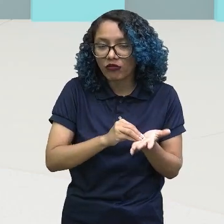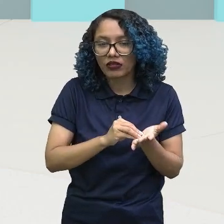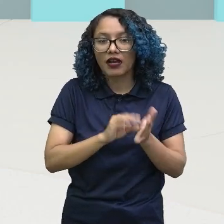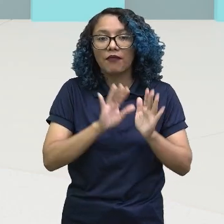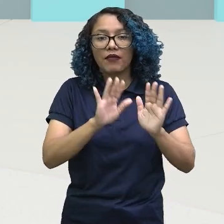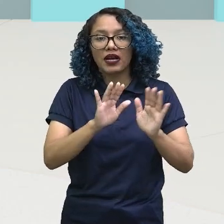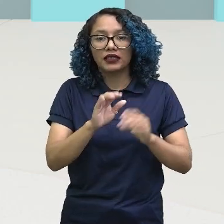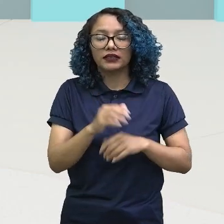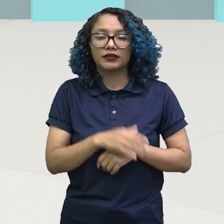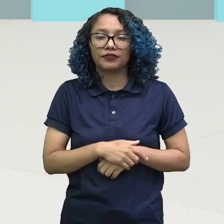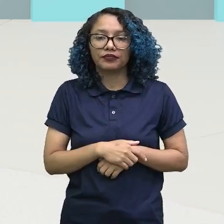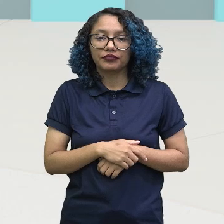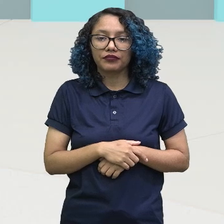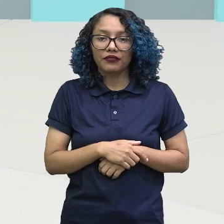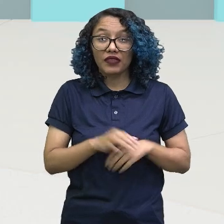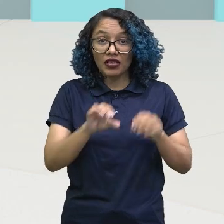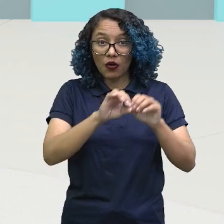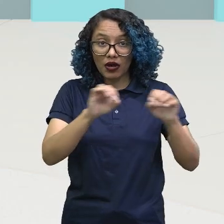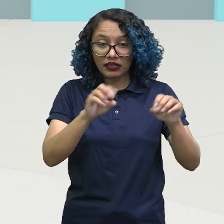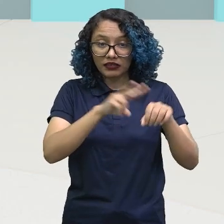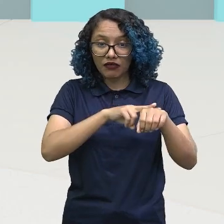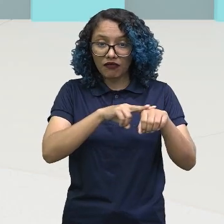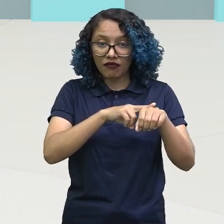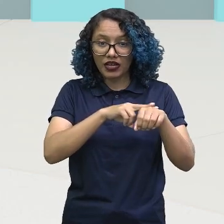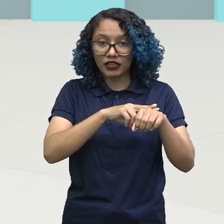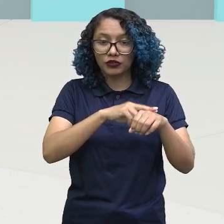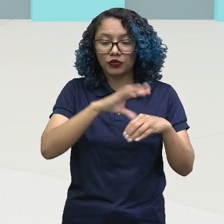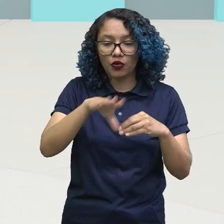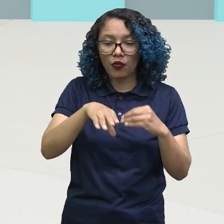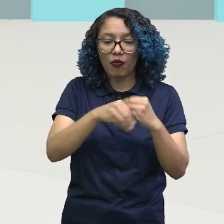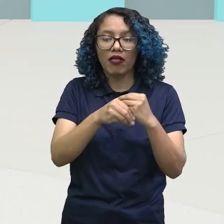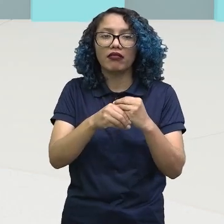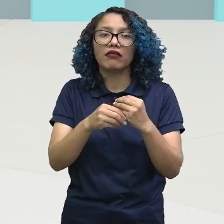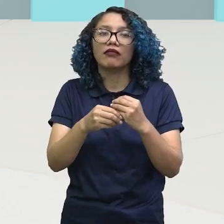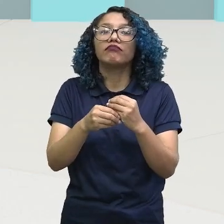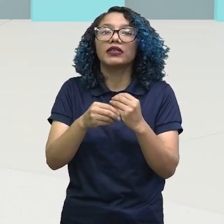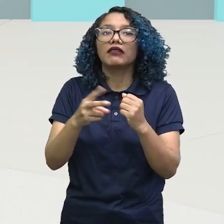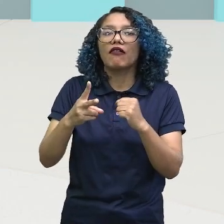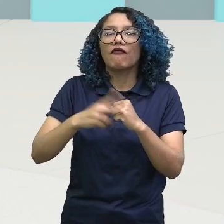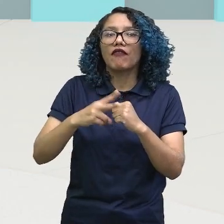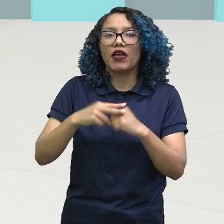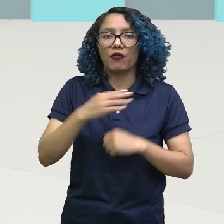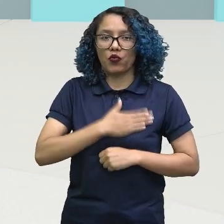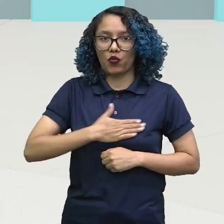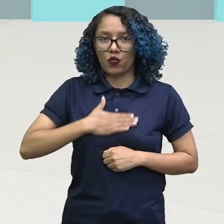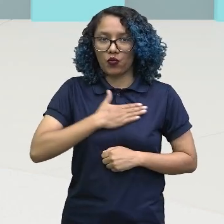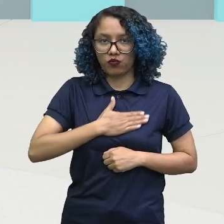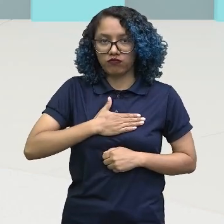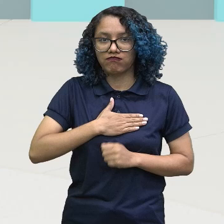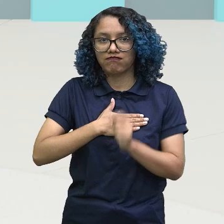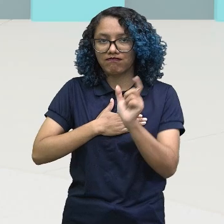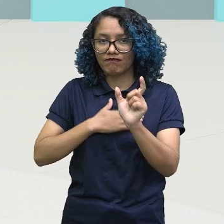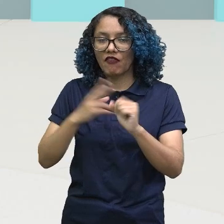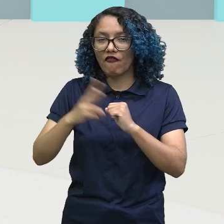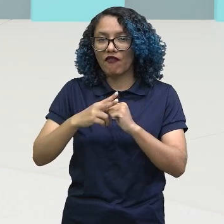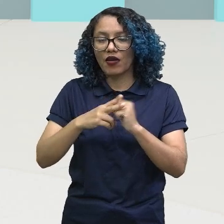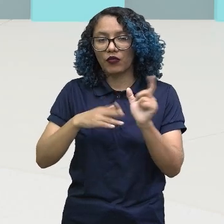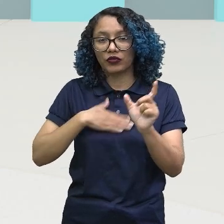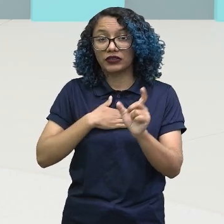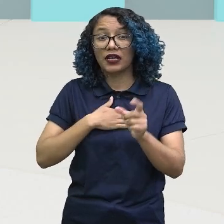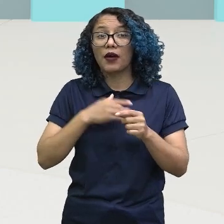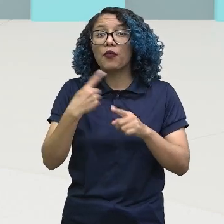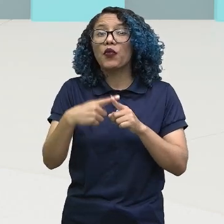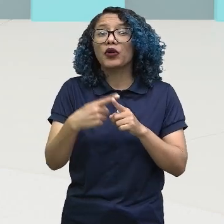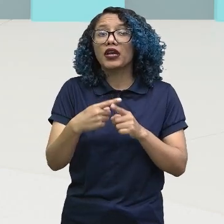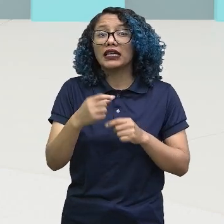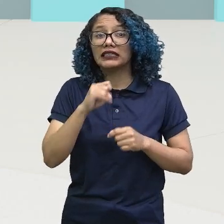deem presentes está completando o verbo gostar. Afinal, quem gosta, gosta de